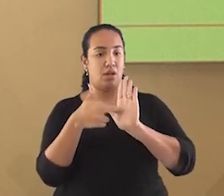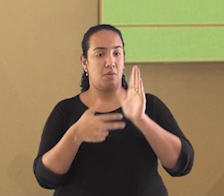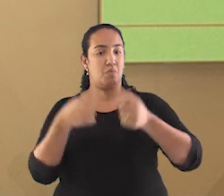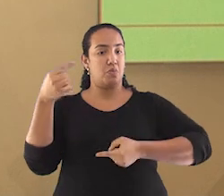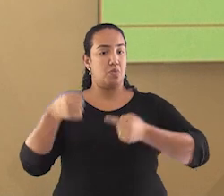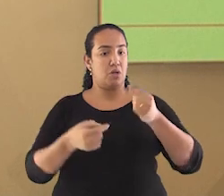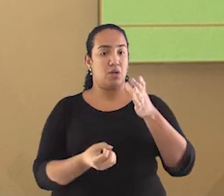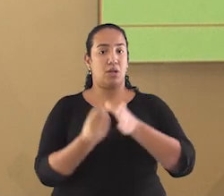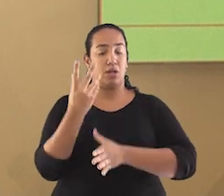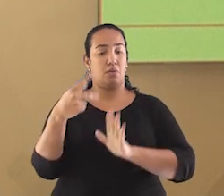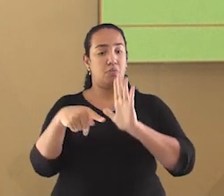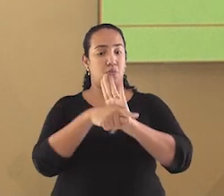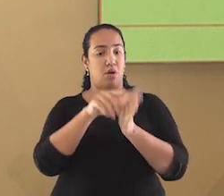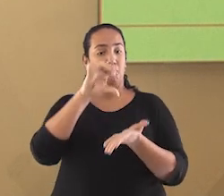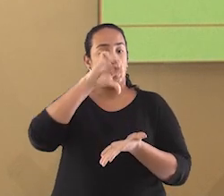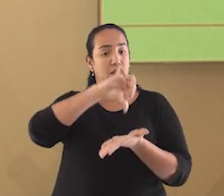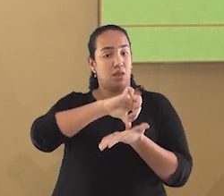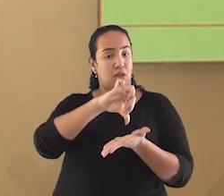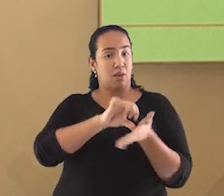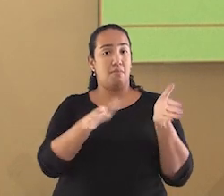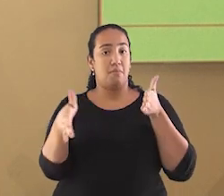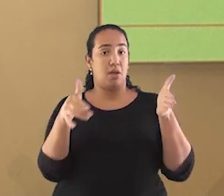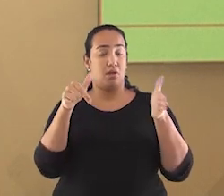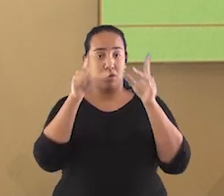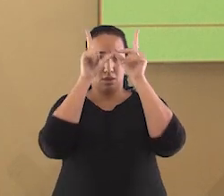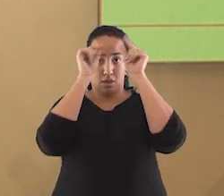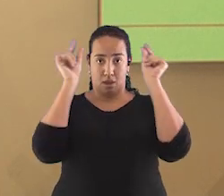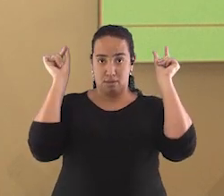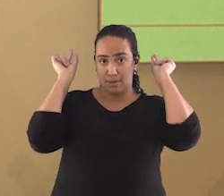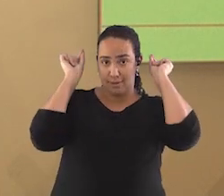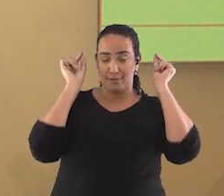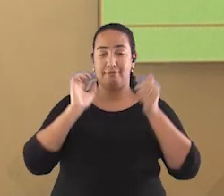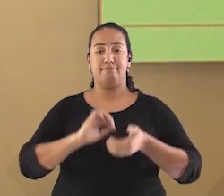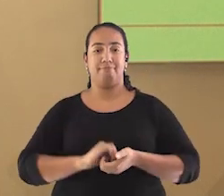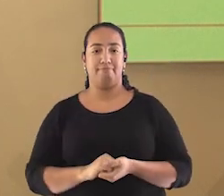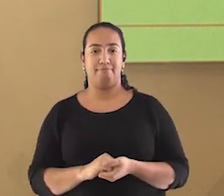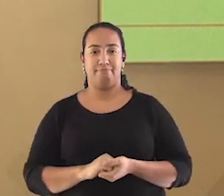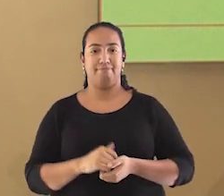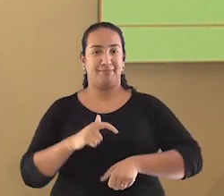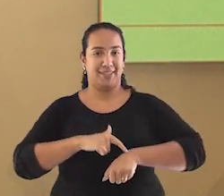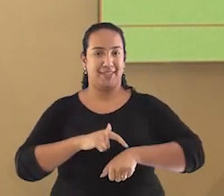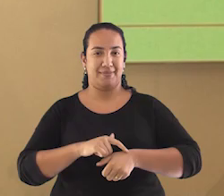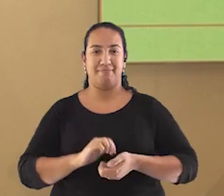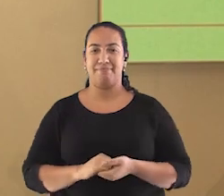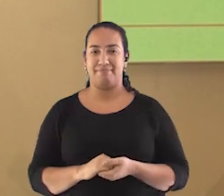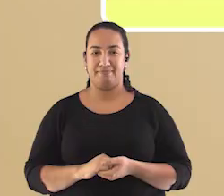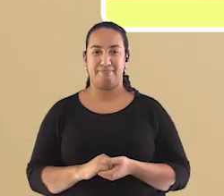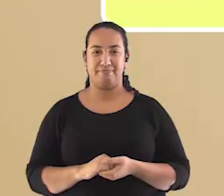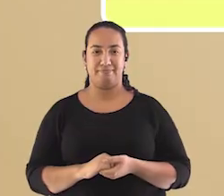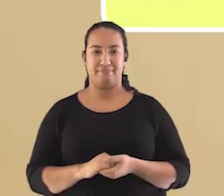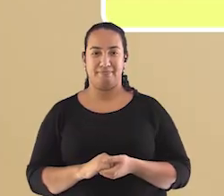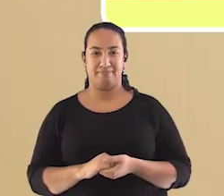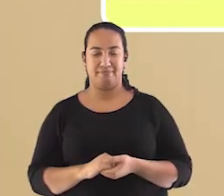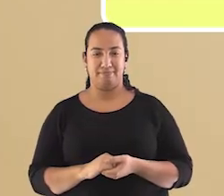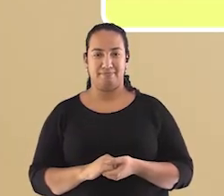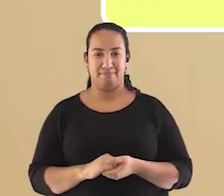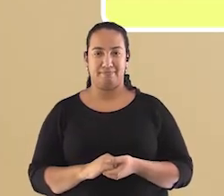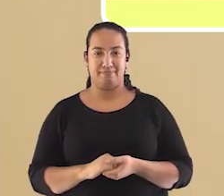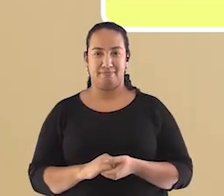político criado e adotado em Atenas, no período da Grécia Antiga. Tempo na tela.